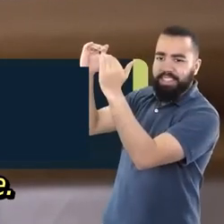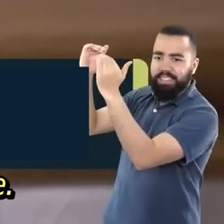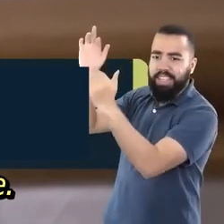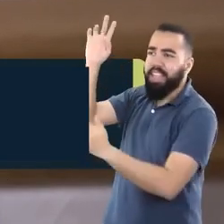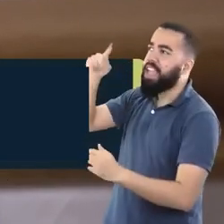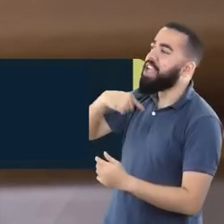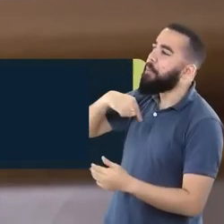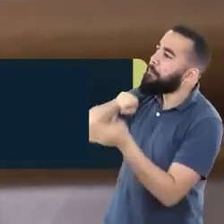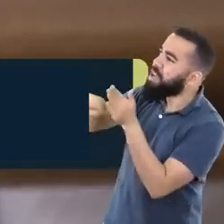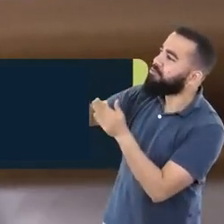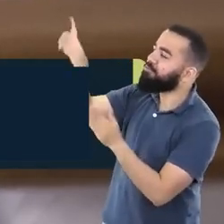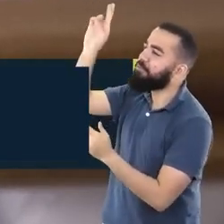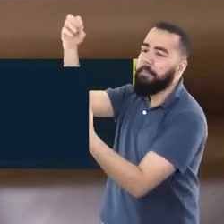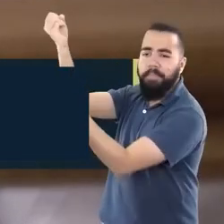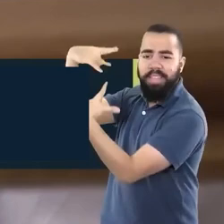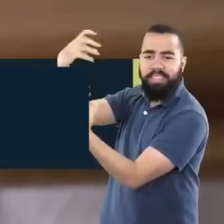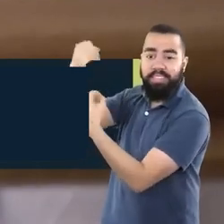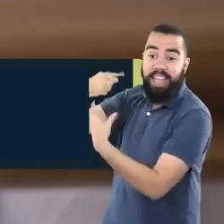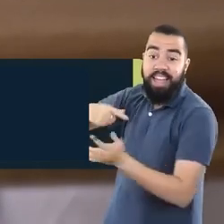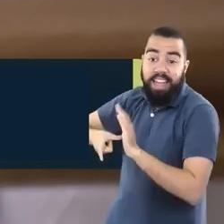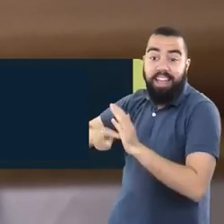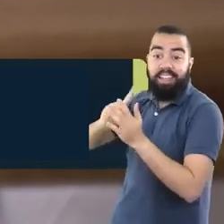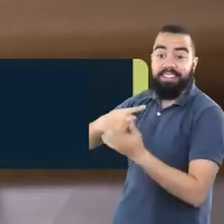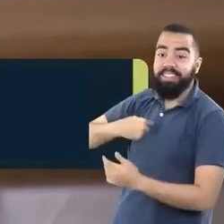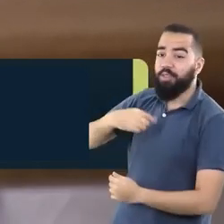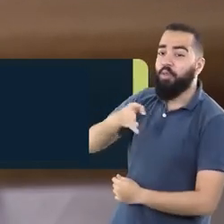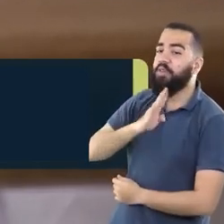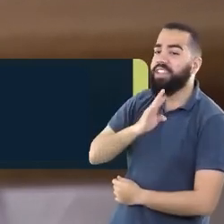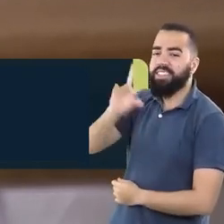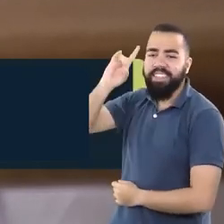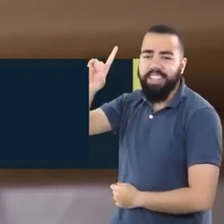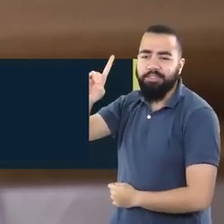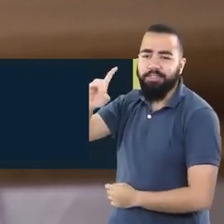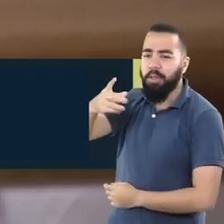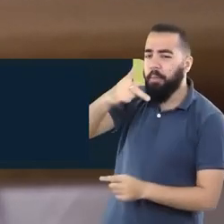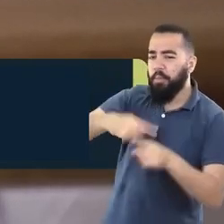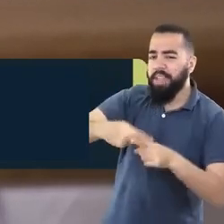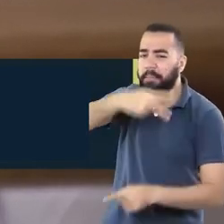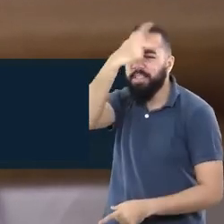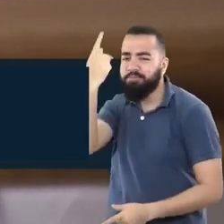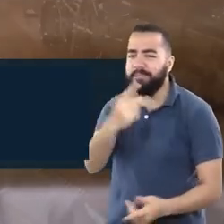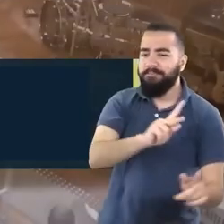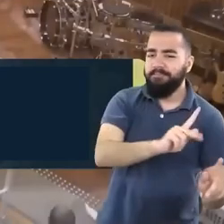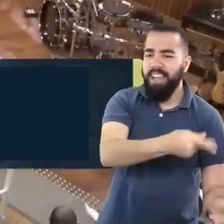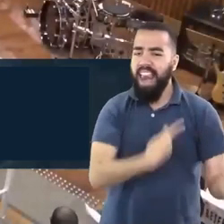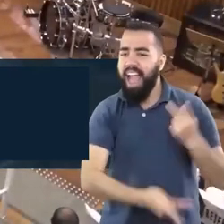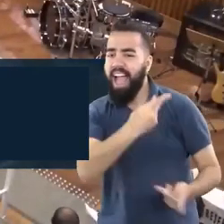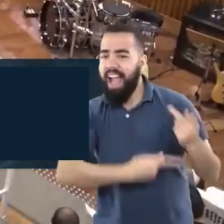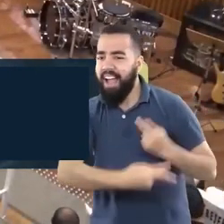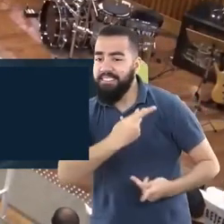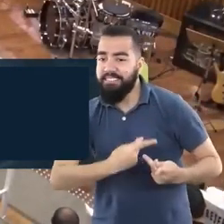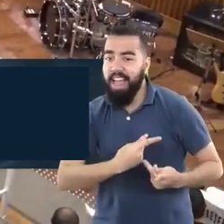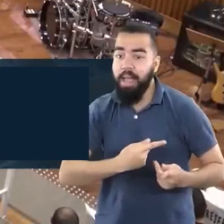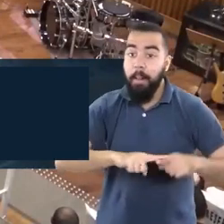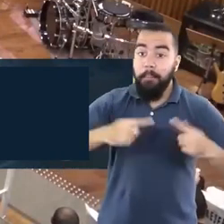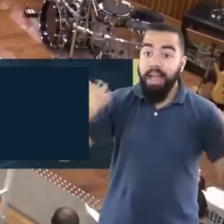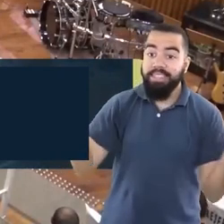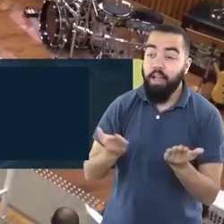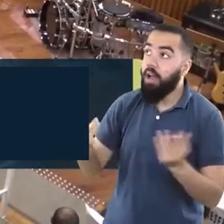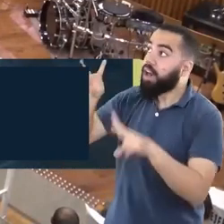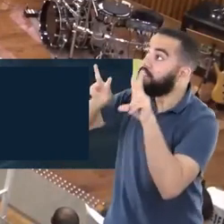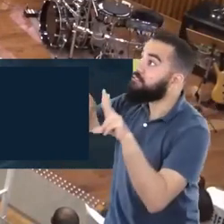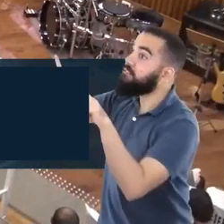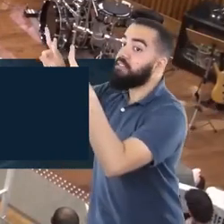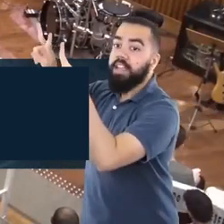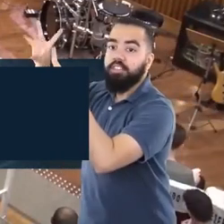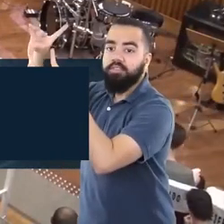ensinarás. Eu te conhecia só de ouvir, mas agora os meus olhos te veem. Por isso me abomino e me arrependo no